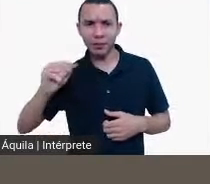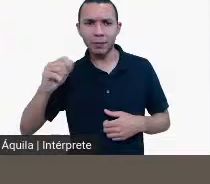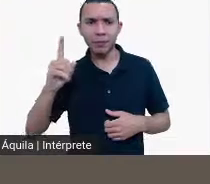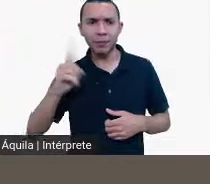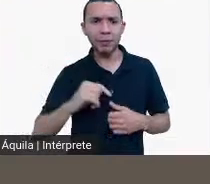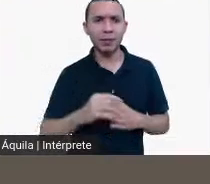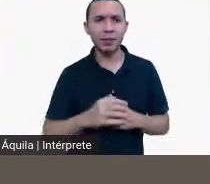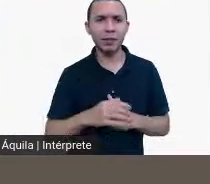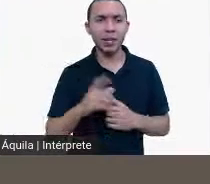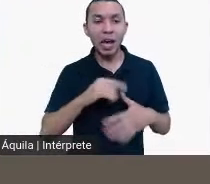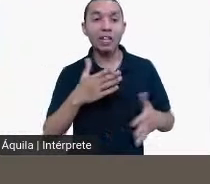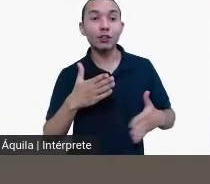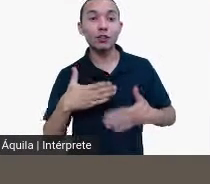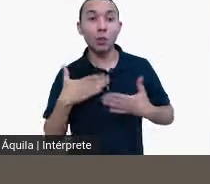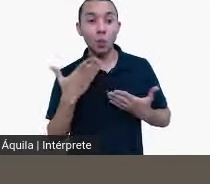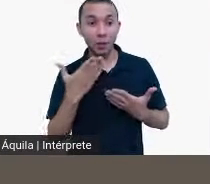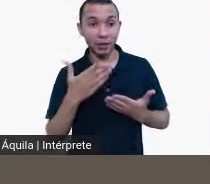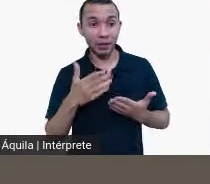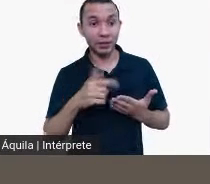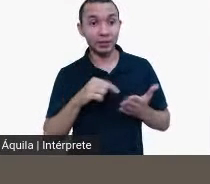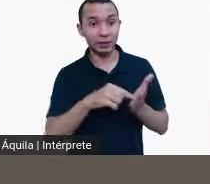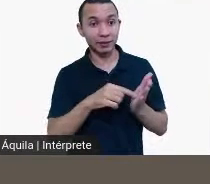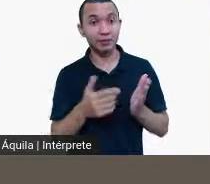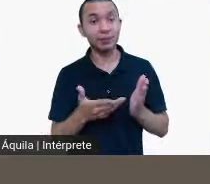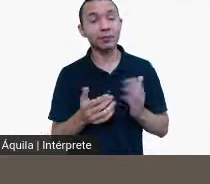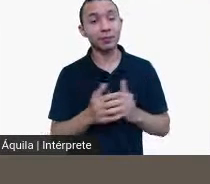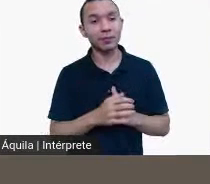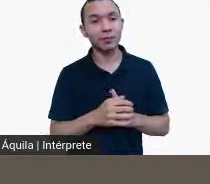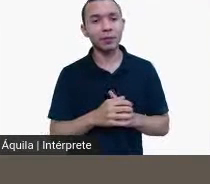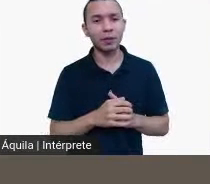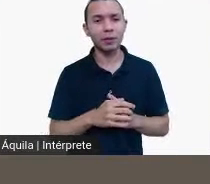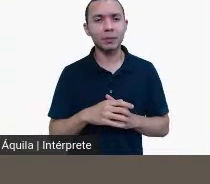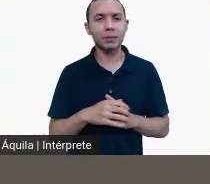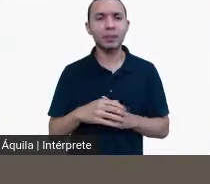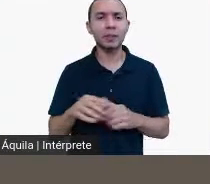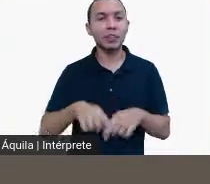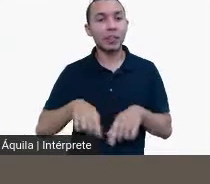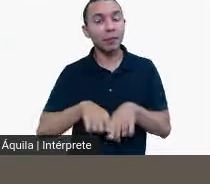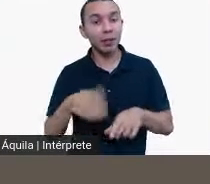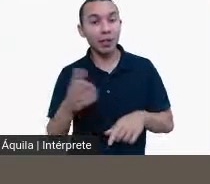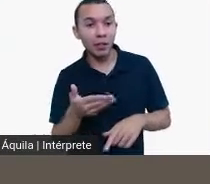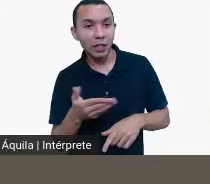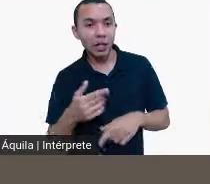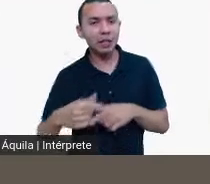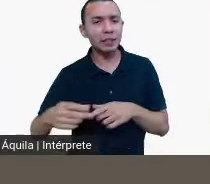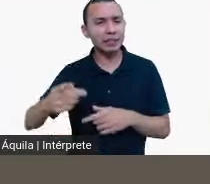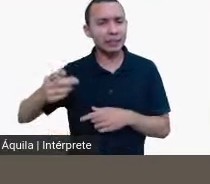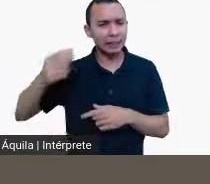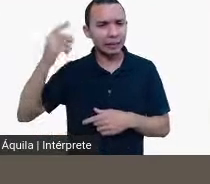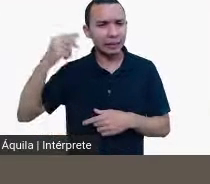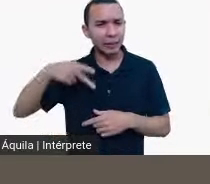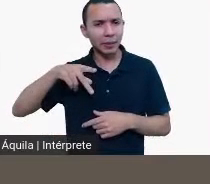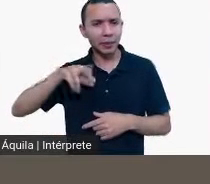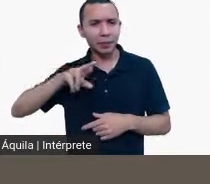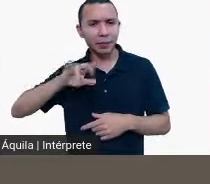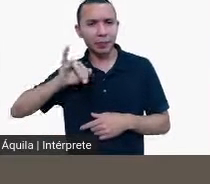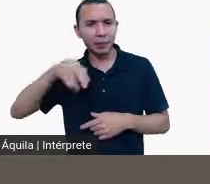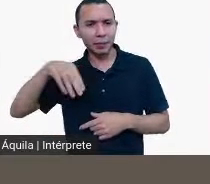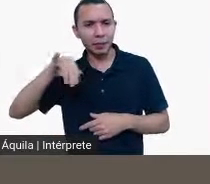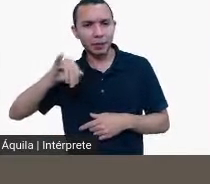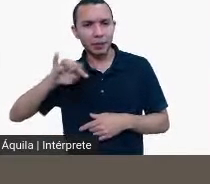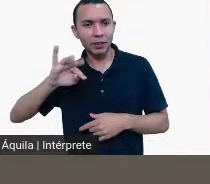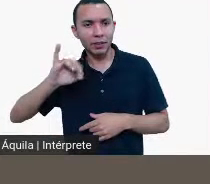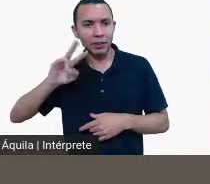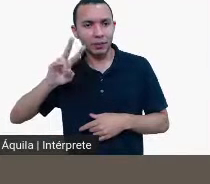de surpresa, que corrobora o culto à velocidade e ao primitivismo, próprio às correntes modernistas.